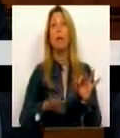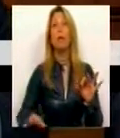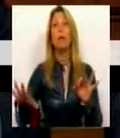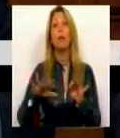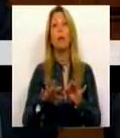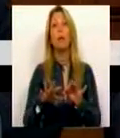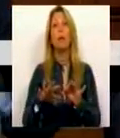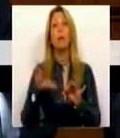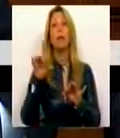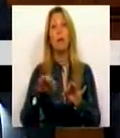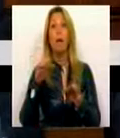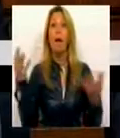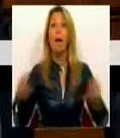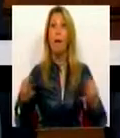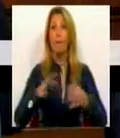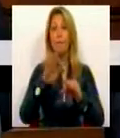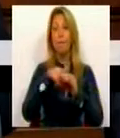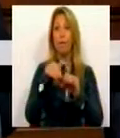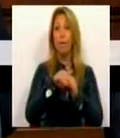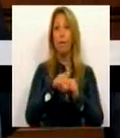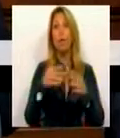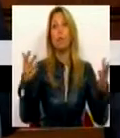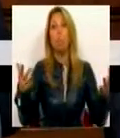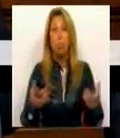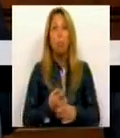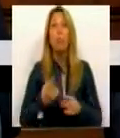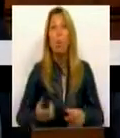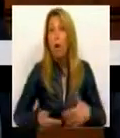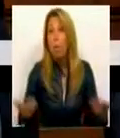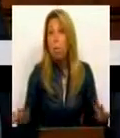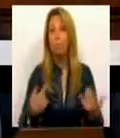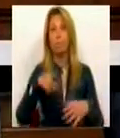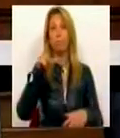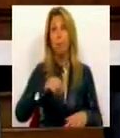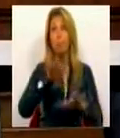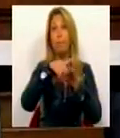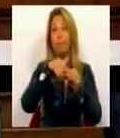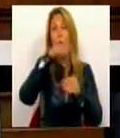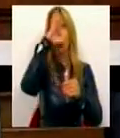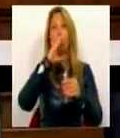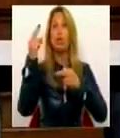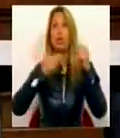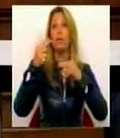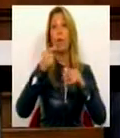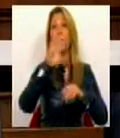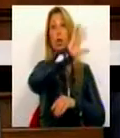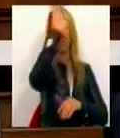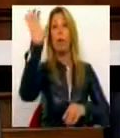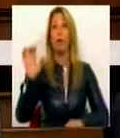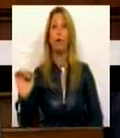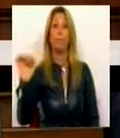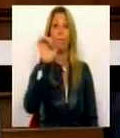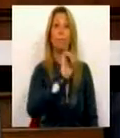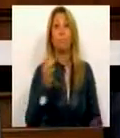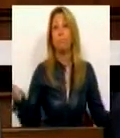estarem também necessariamente envolvidos, vá-se lá saber porquê, os ministros das Finanças dos respectivos países, para se